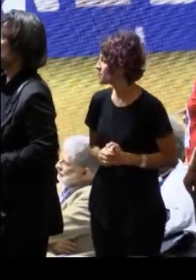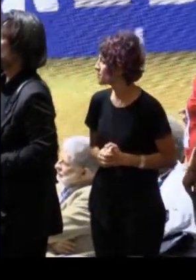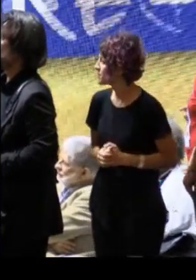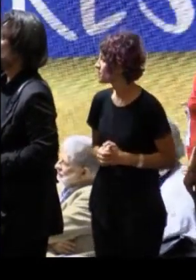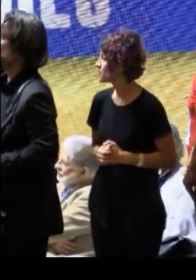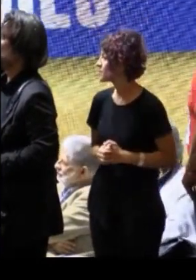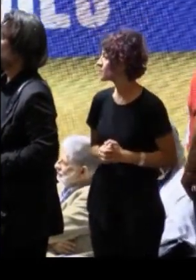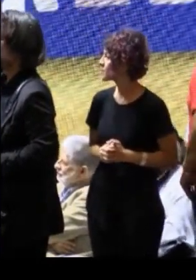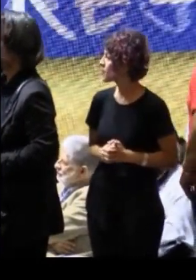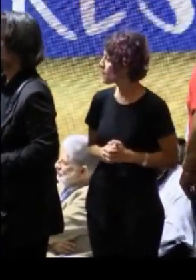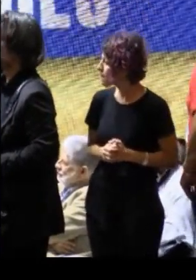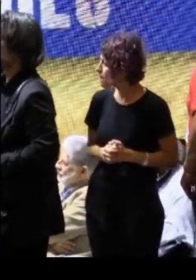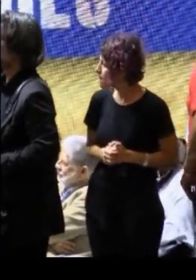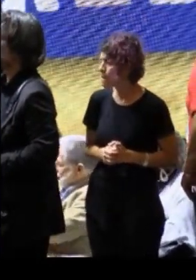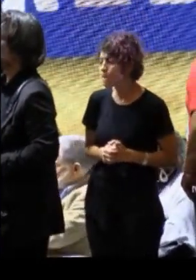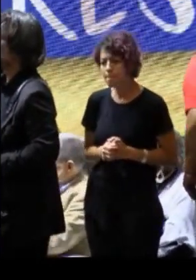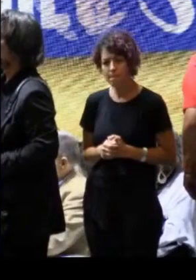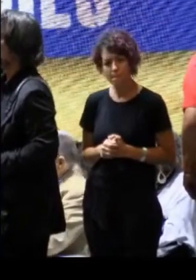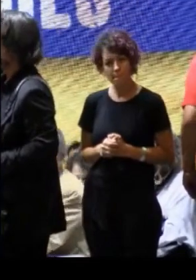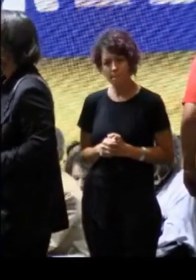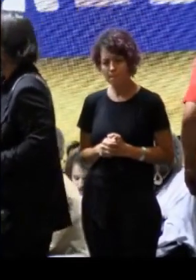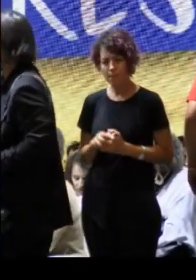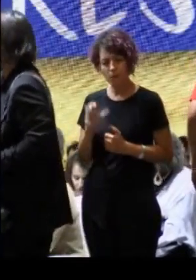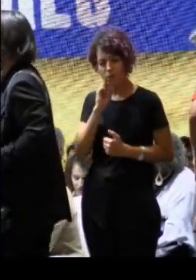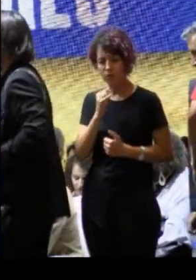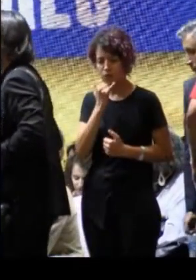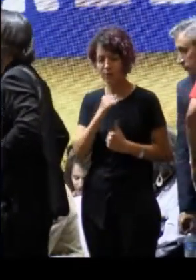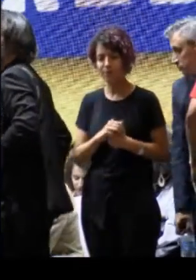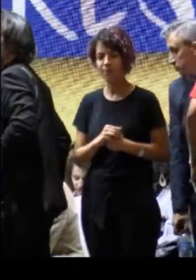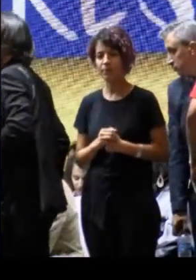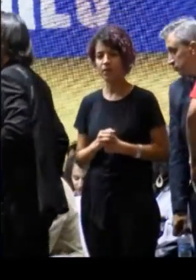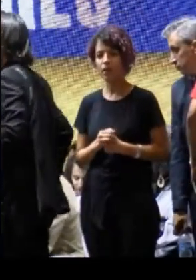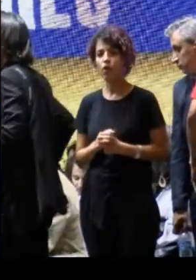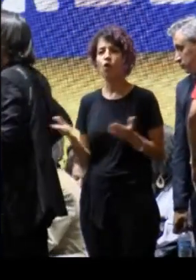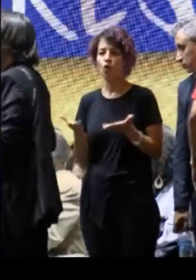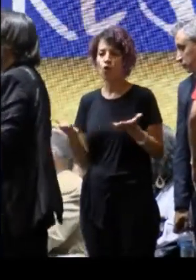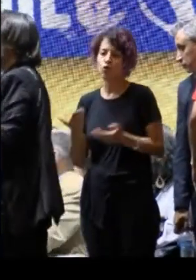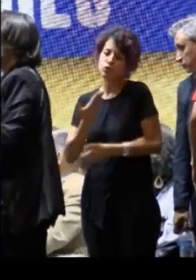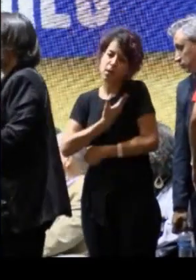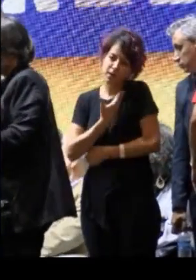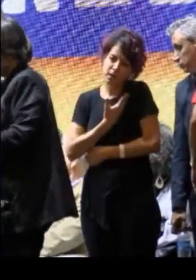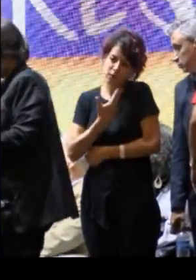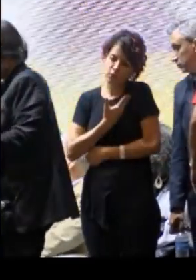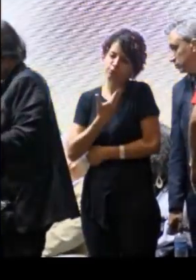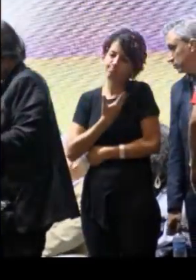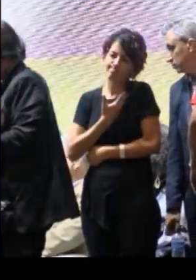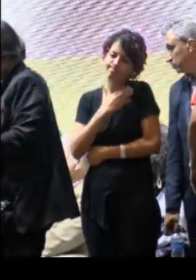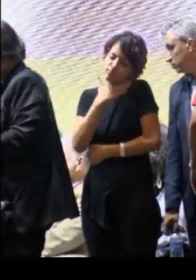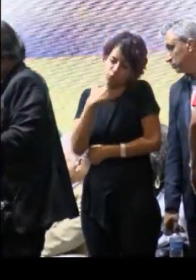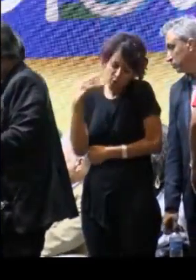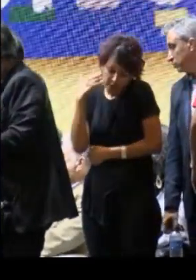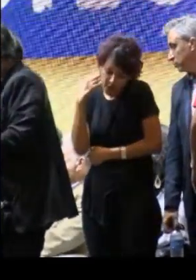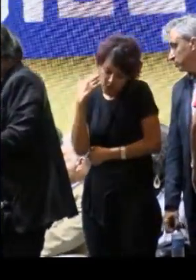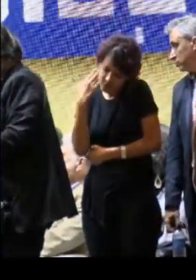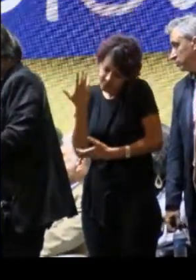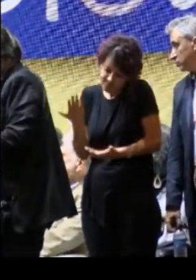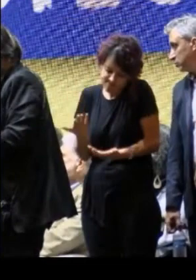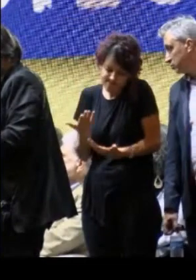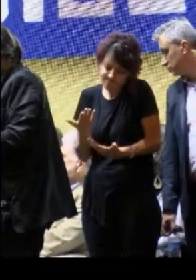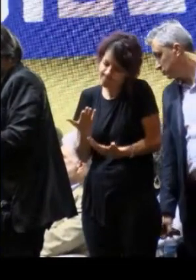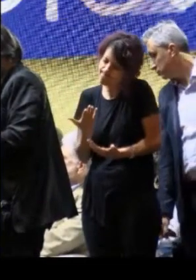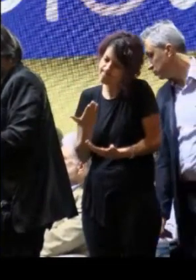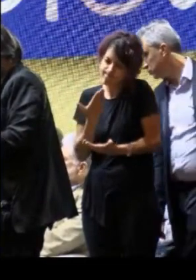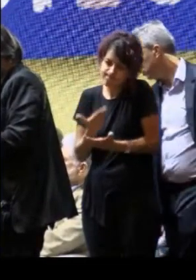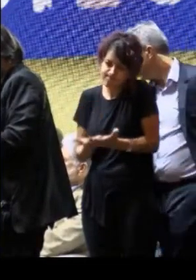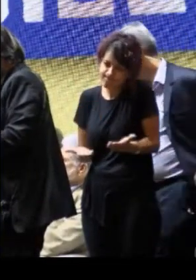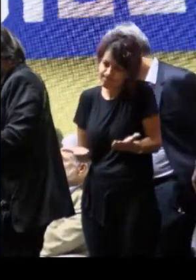Mas não importa quanto tempo eu tenho. Hoje nós perdemos um companheiro histórico, né? O